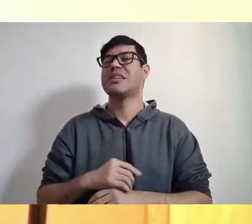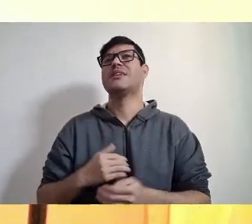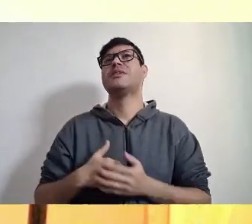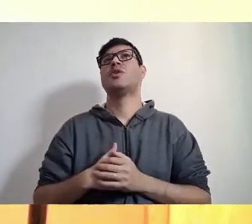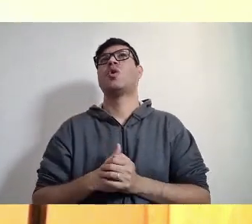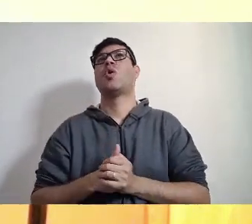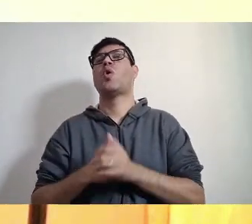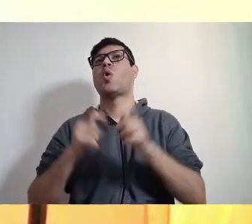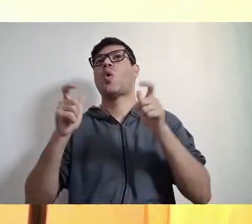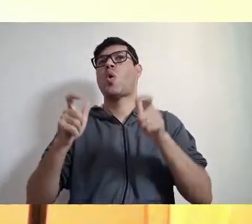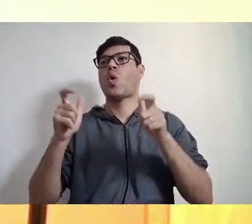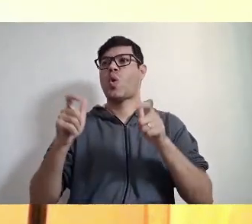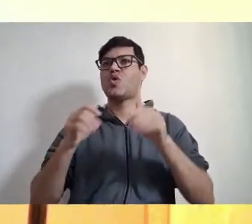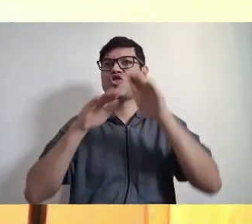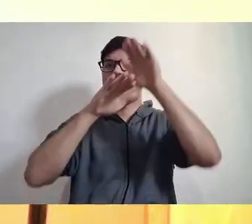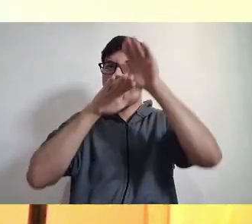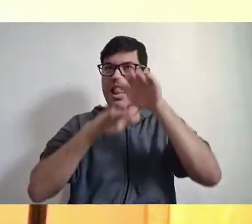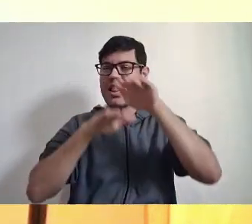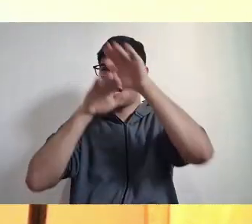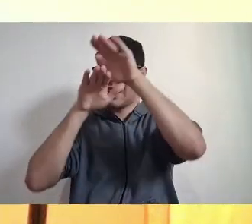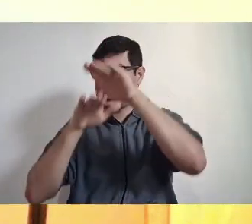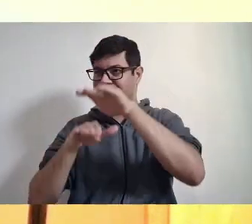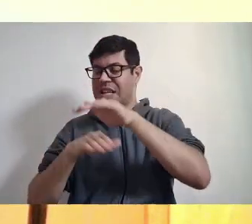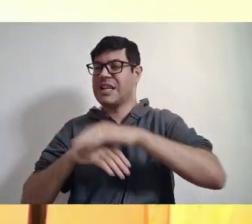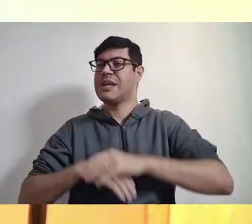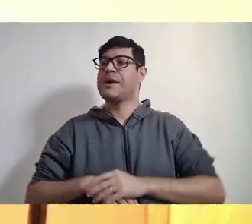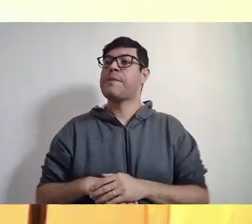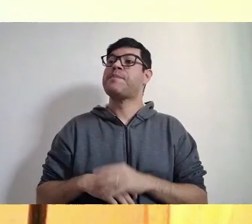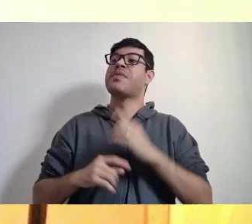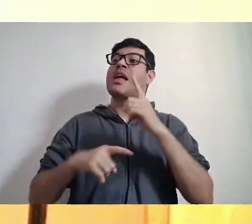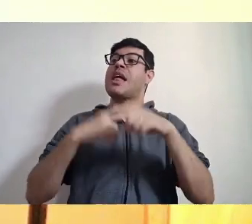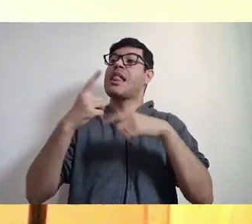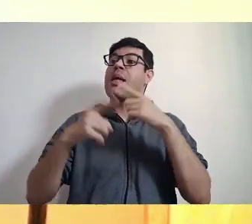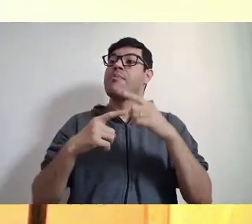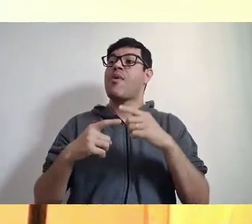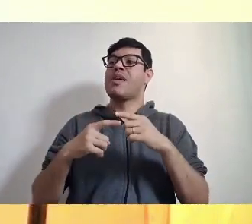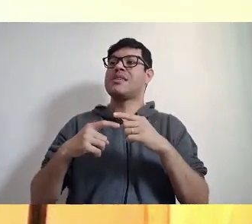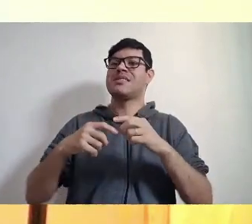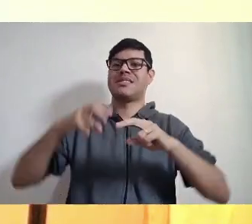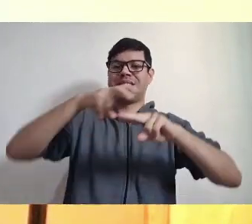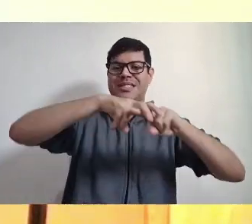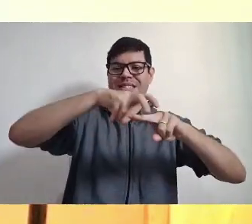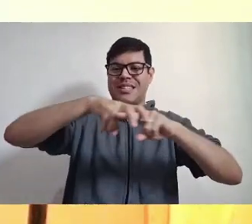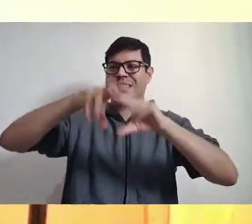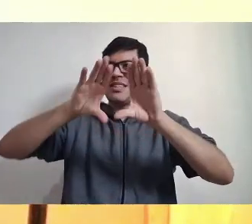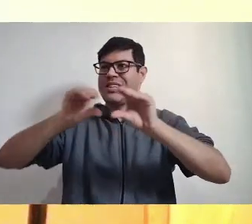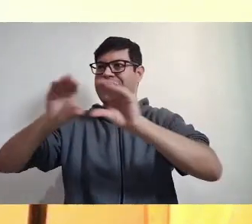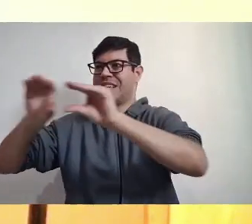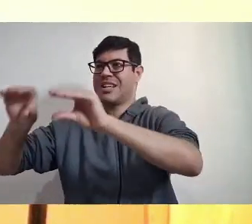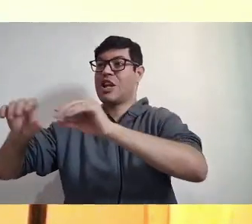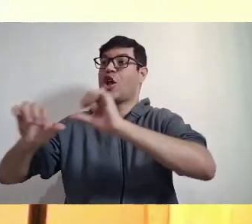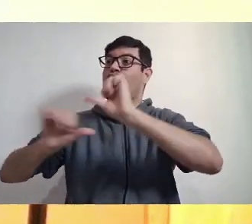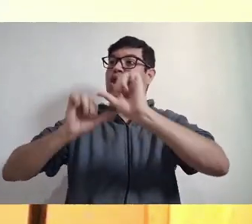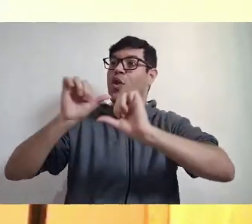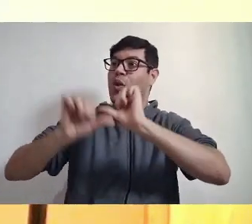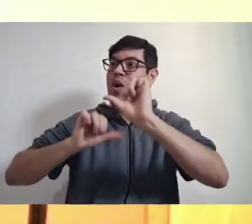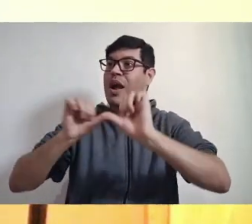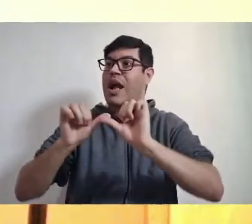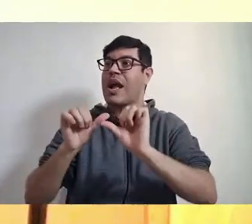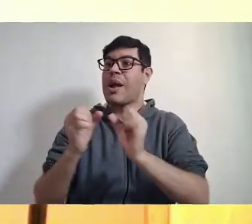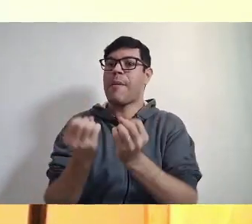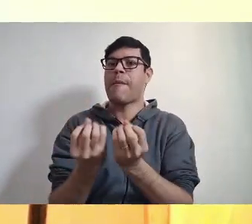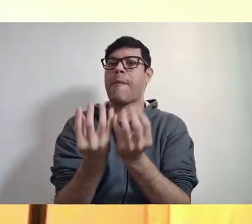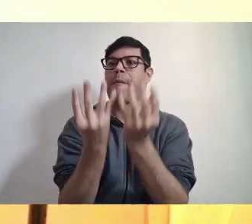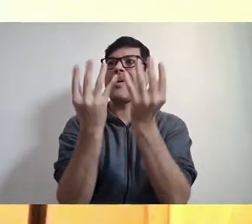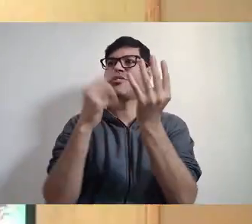hoje é a galeria. Né? Aí quando nós fomos trocar as poltronas, tinha mato nascendo ali dentro. Ô, louco, Gil. Incrível.